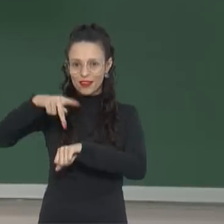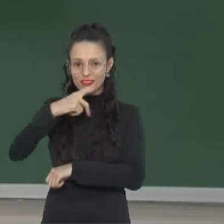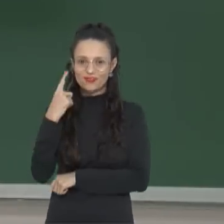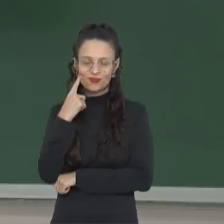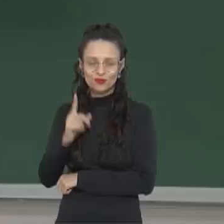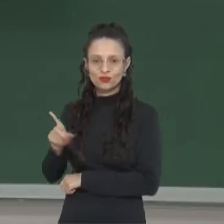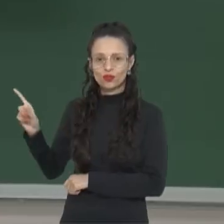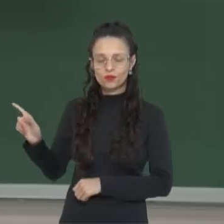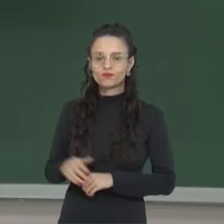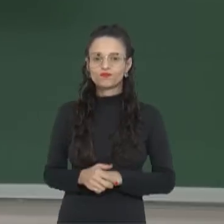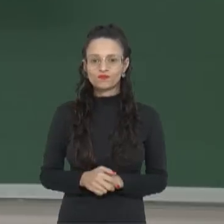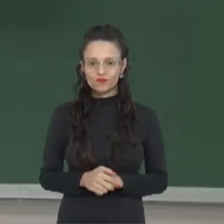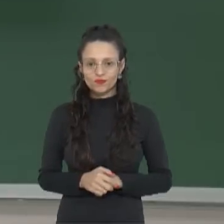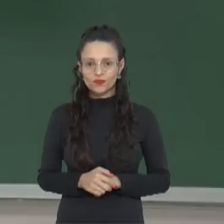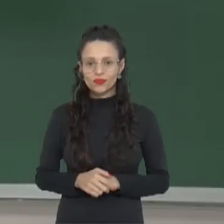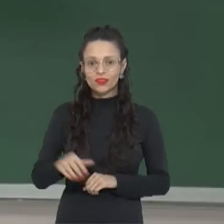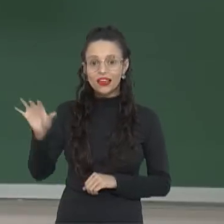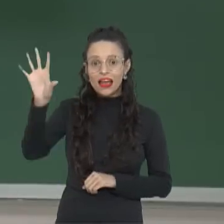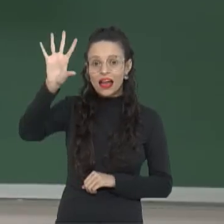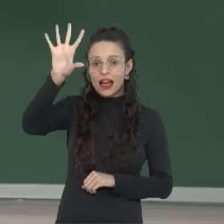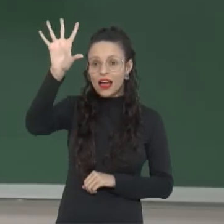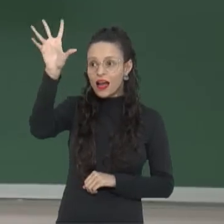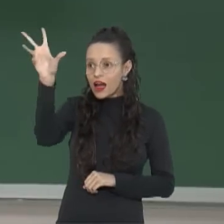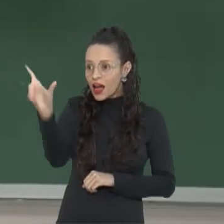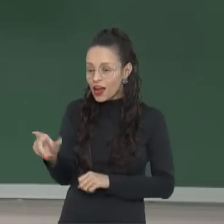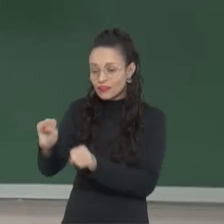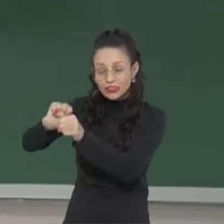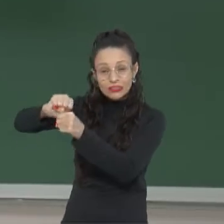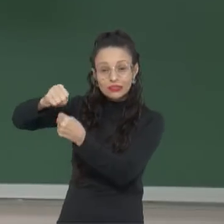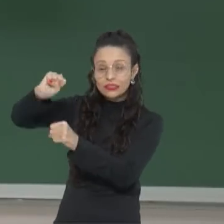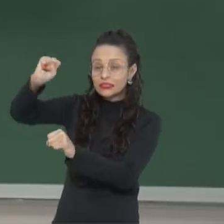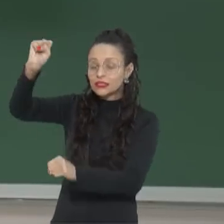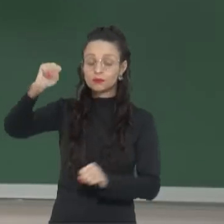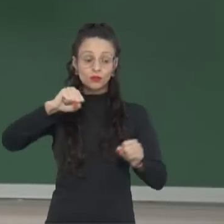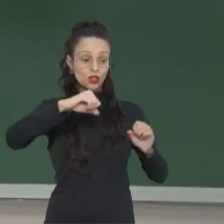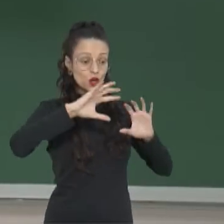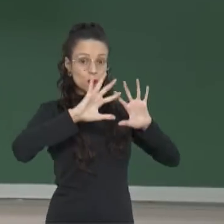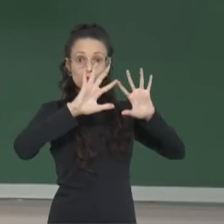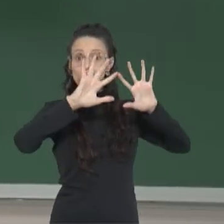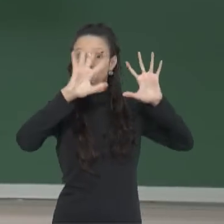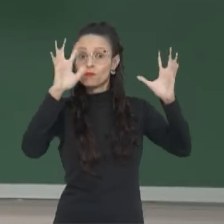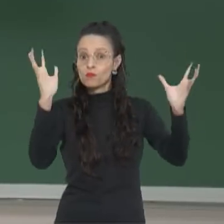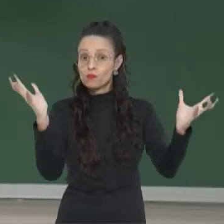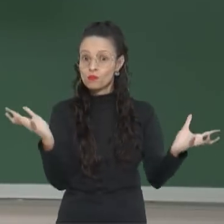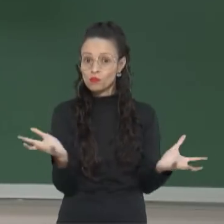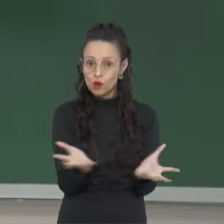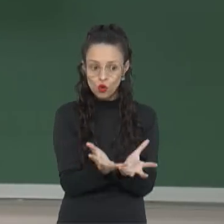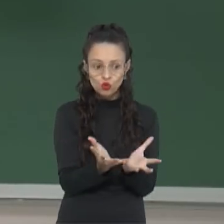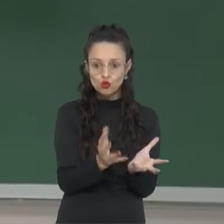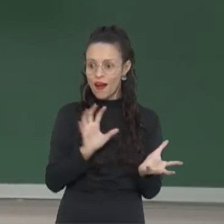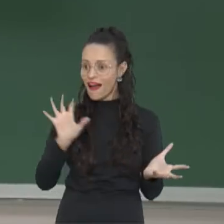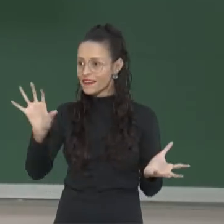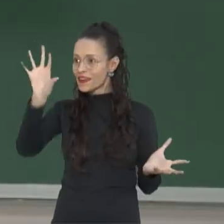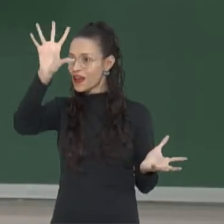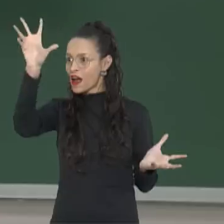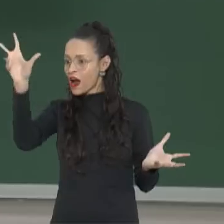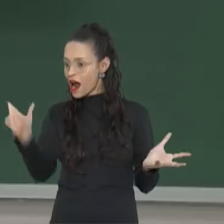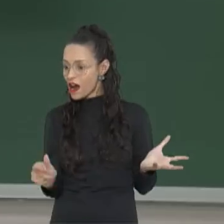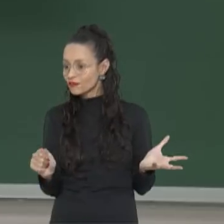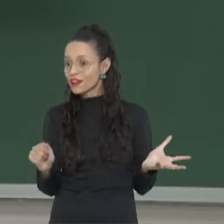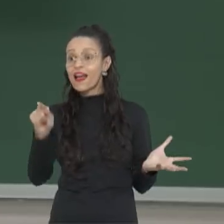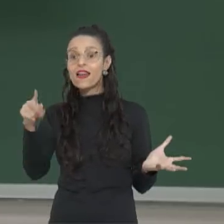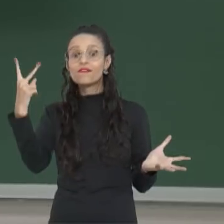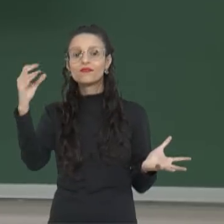países. A África é um continente imenso, ela representa 20% das terras do planeta.